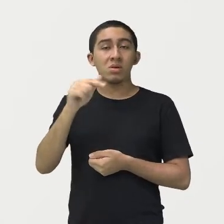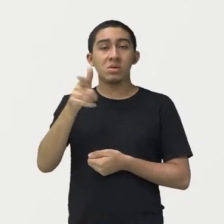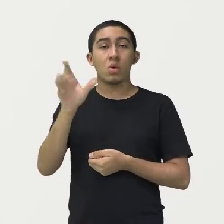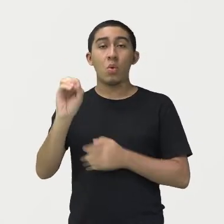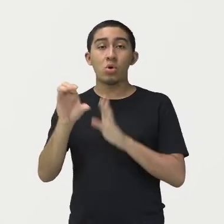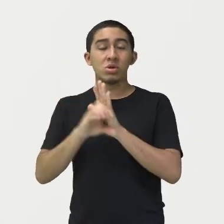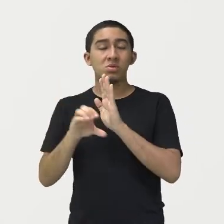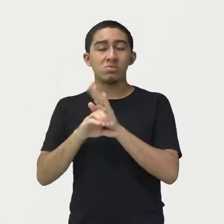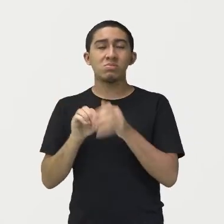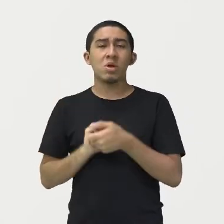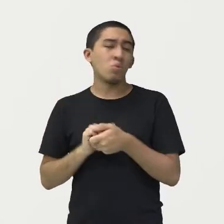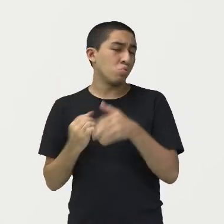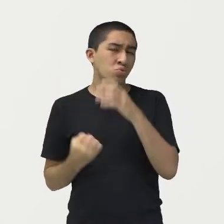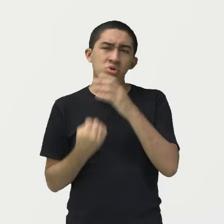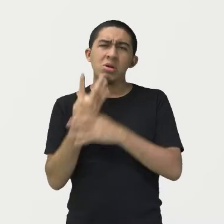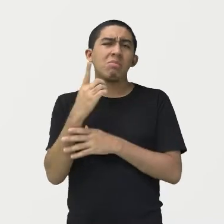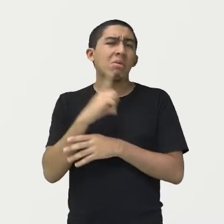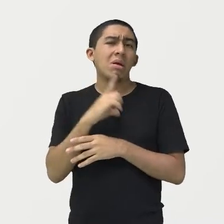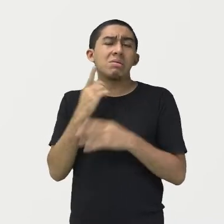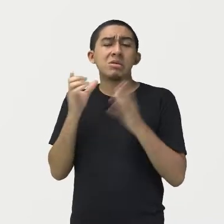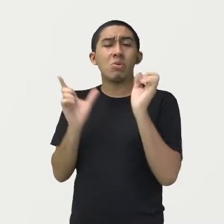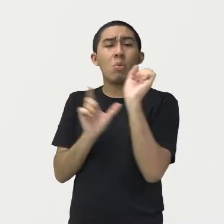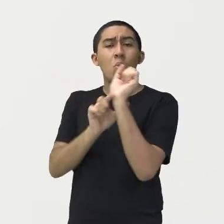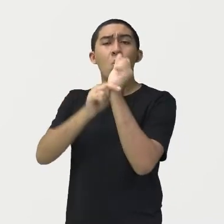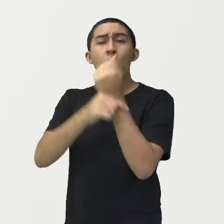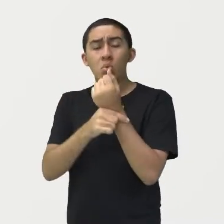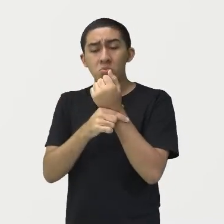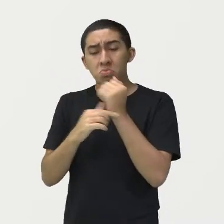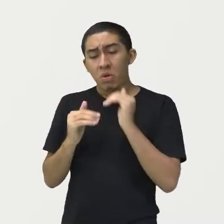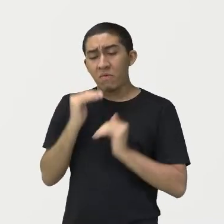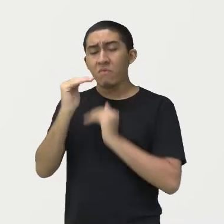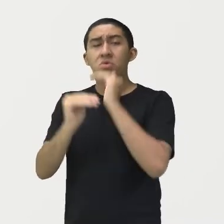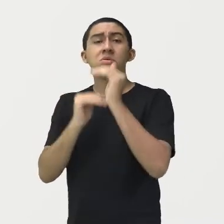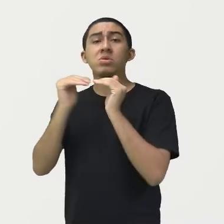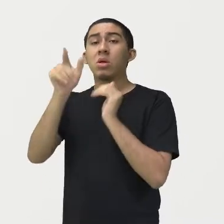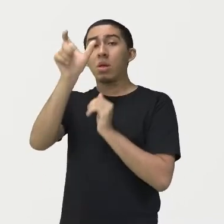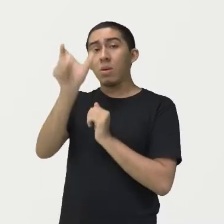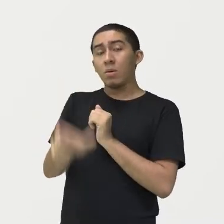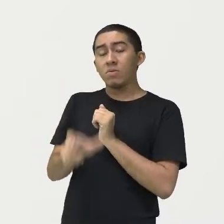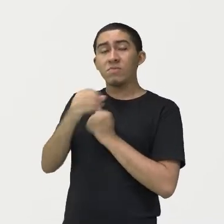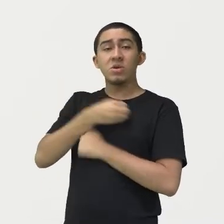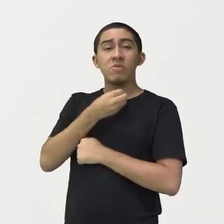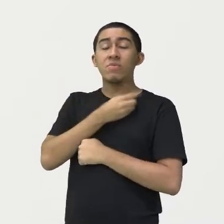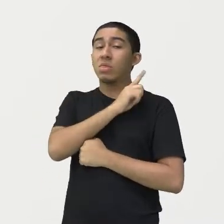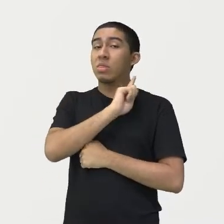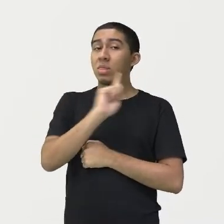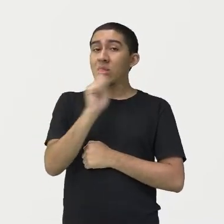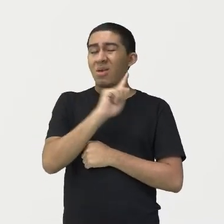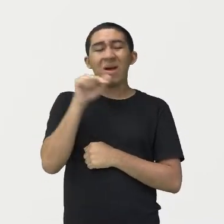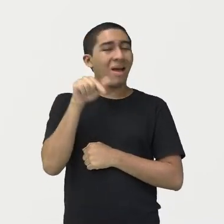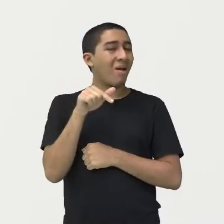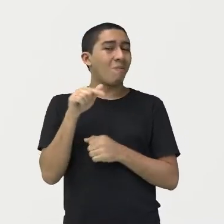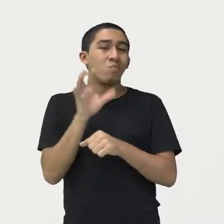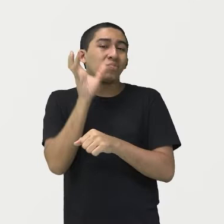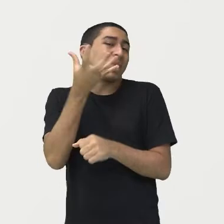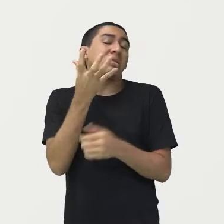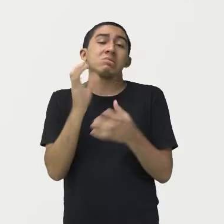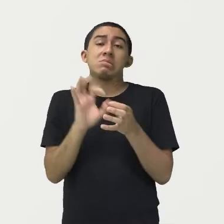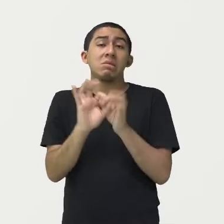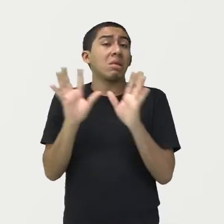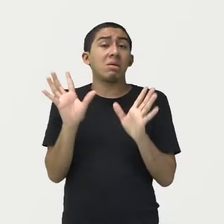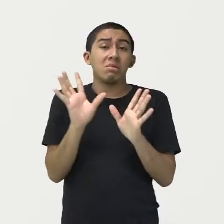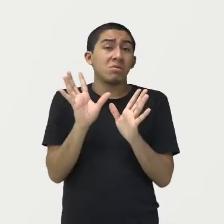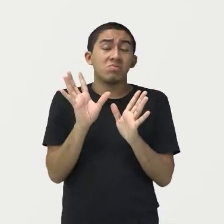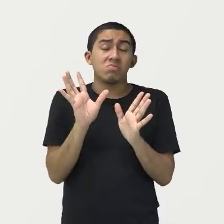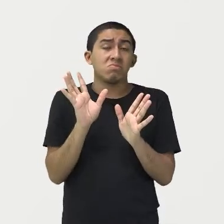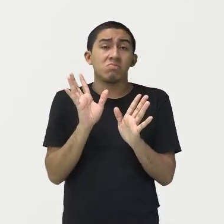para garantir a evolução de um organismo, sendo completamente ao acaso. As mutações,